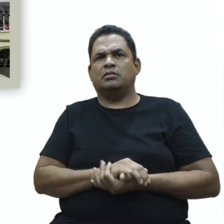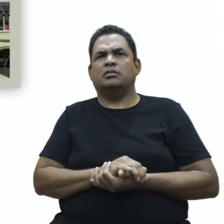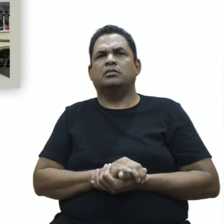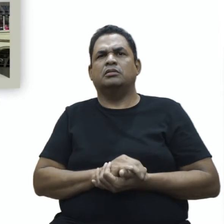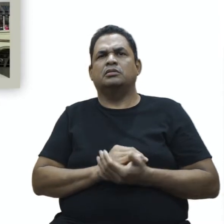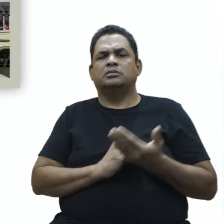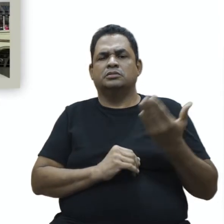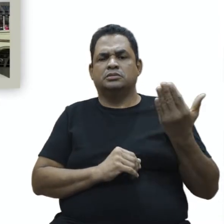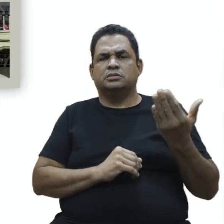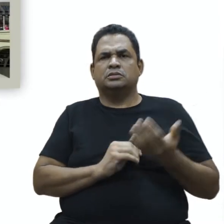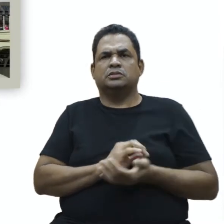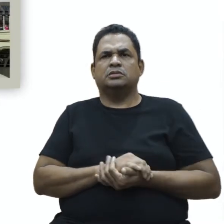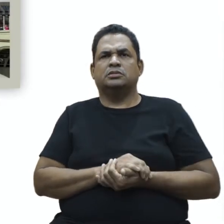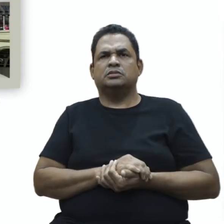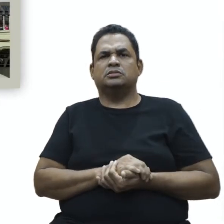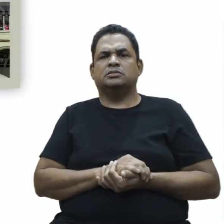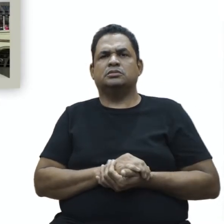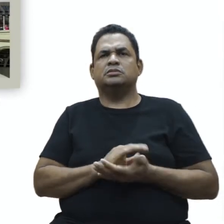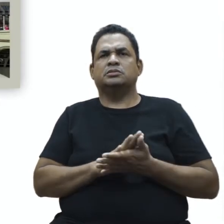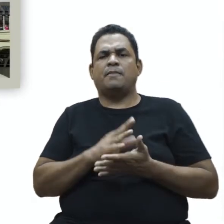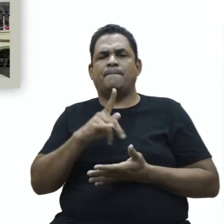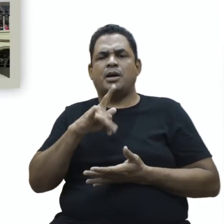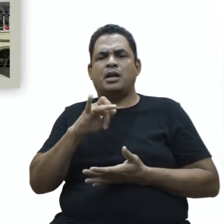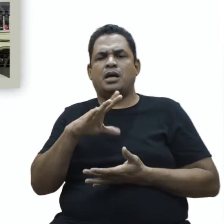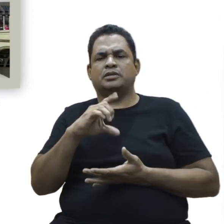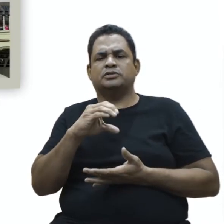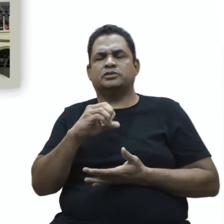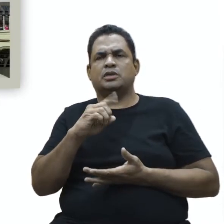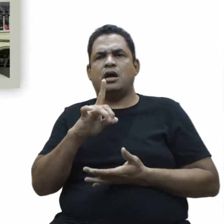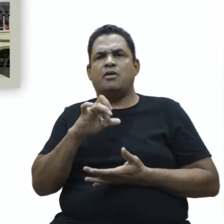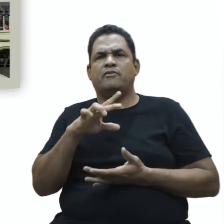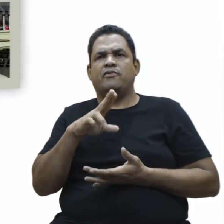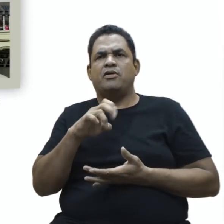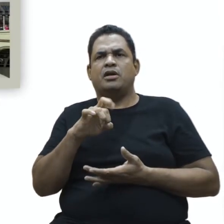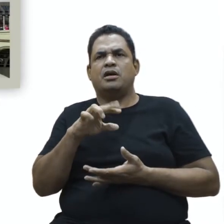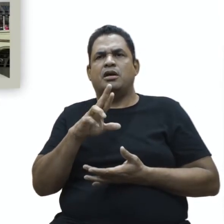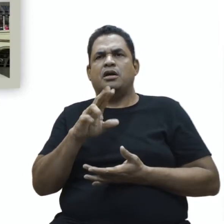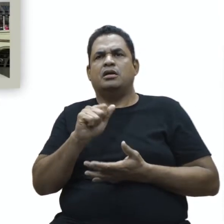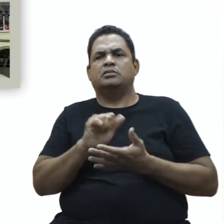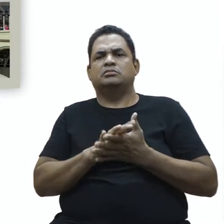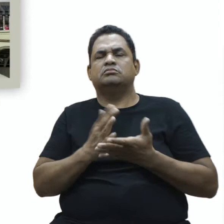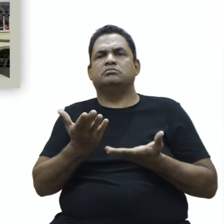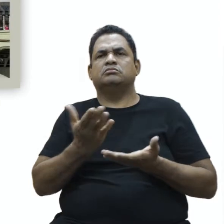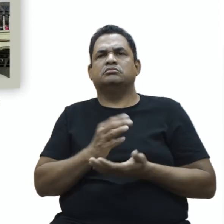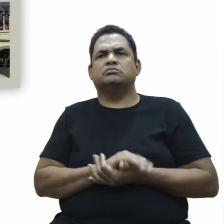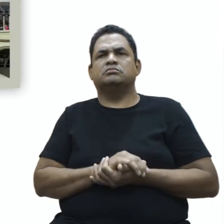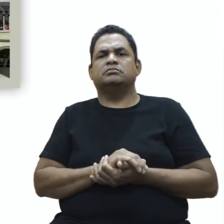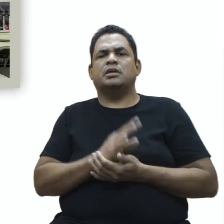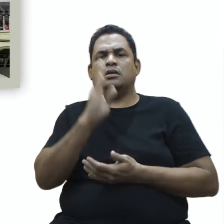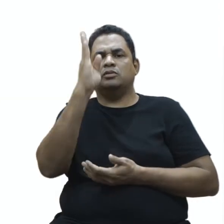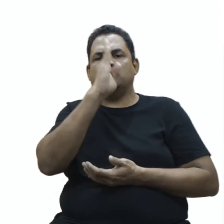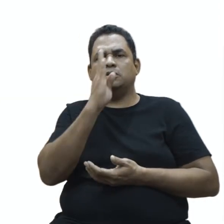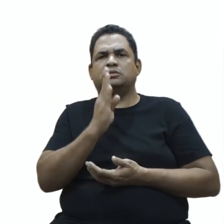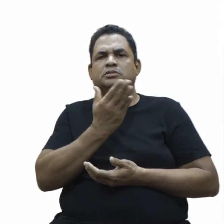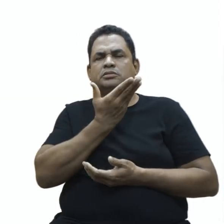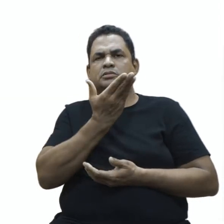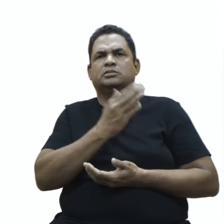aqui, acho que é o Palácio da Alvorada, alguma coisa assim, do Planalto brasileiro,